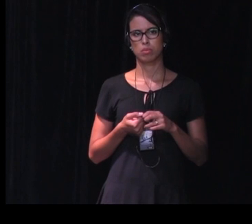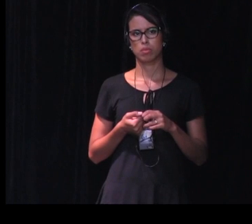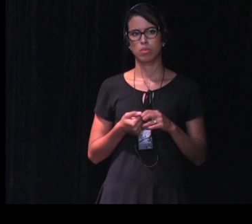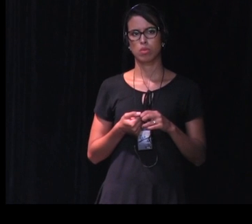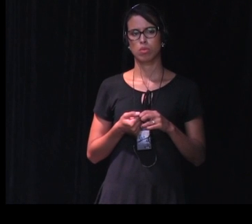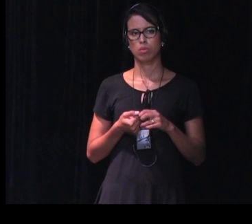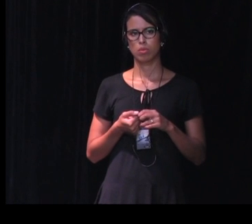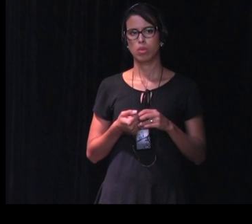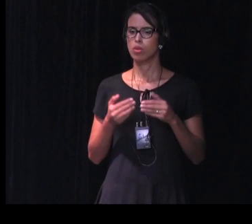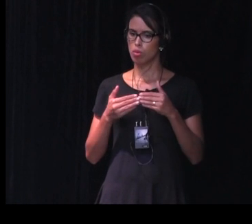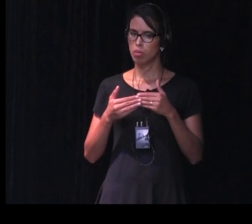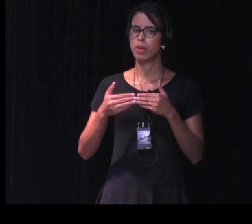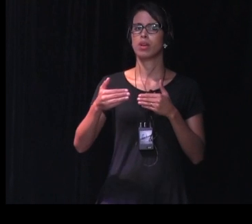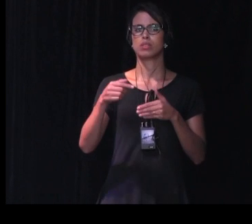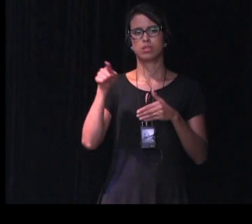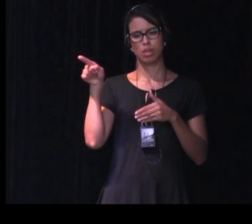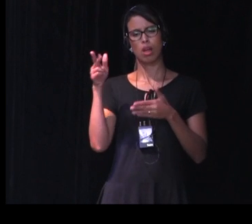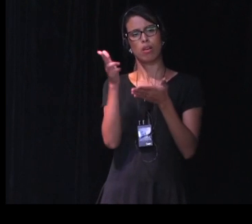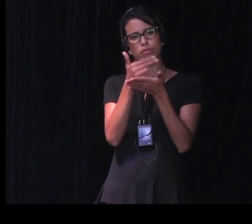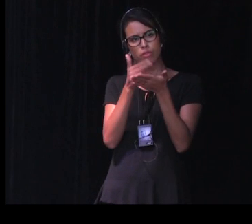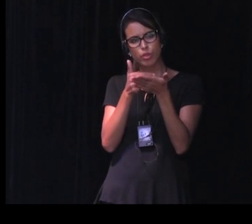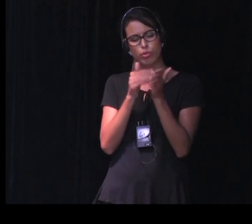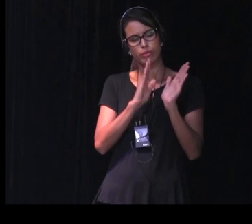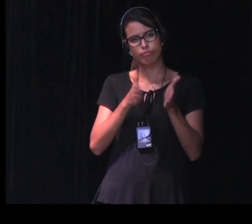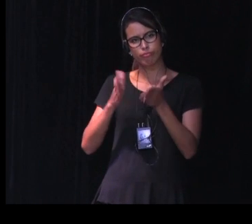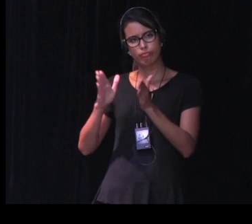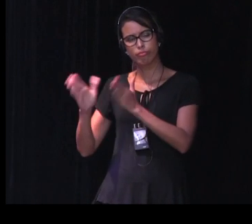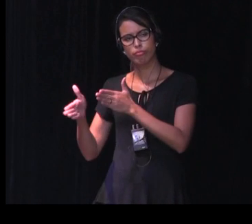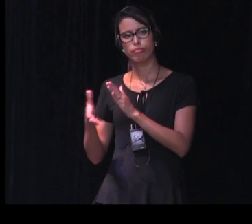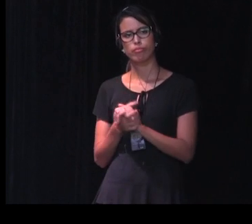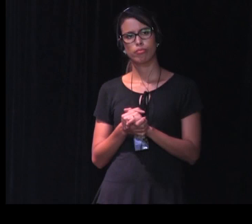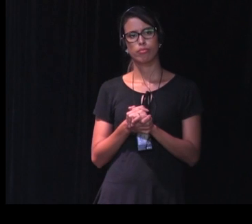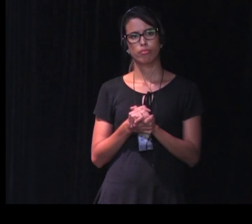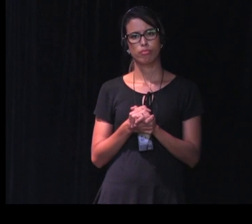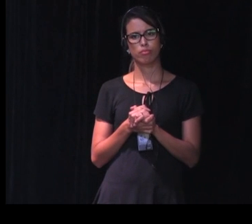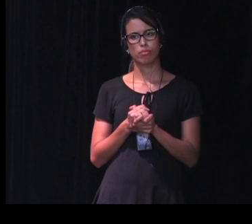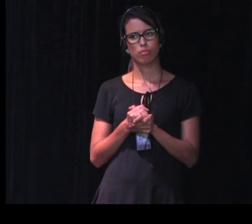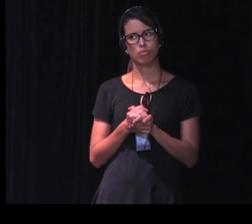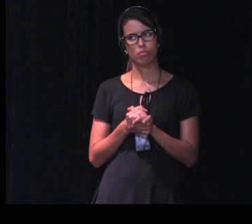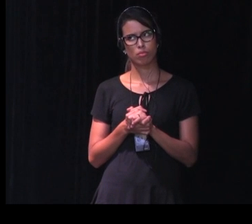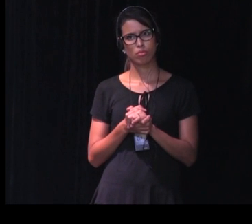passem a ser elementos de desenho, de design. Vejam.